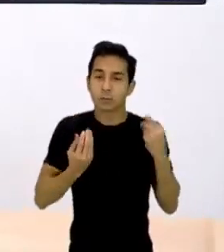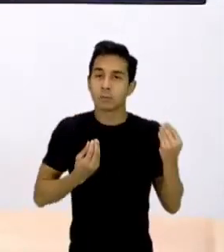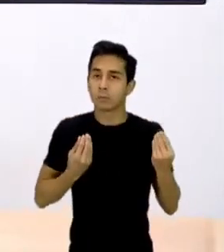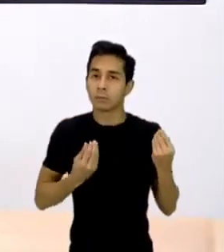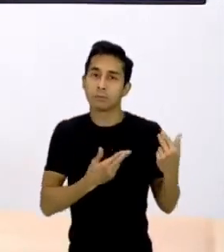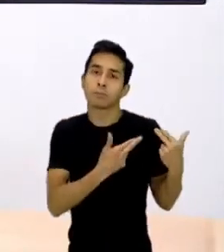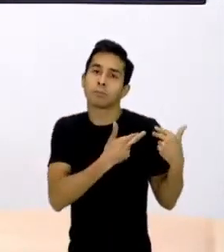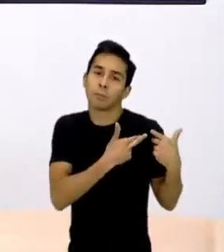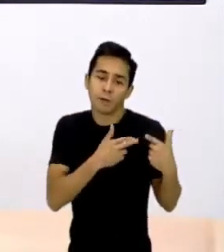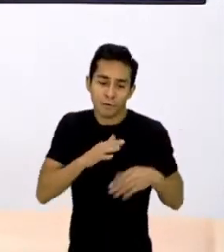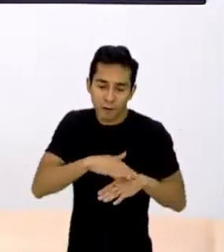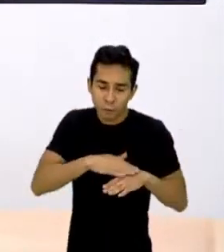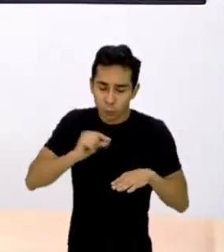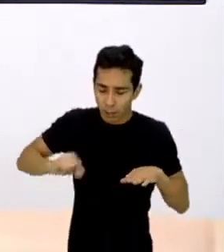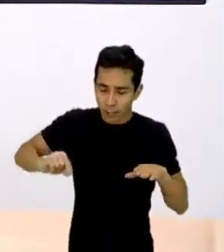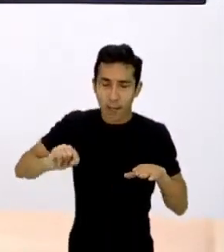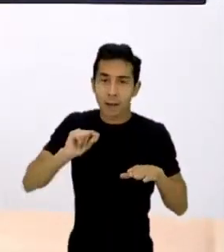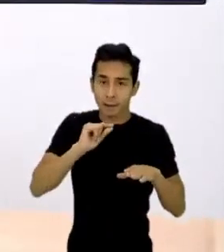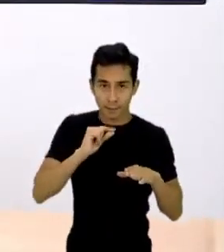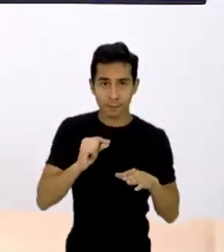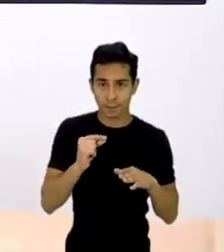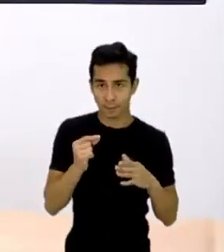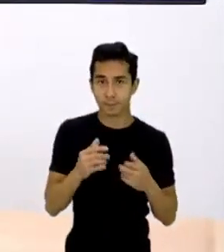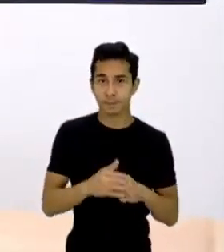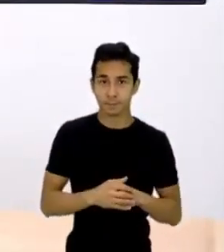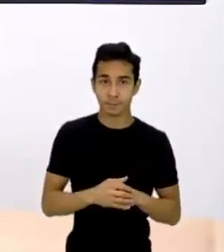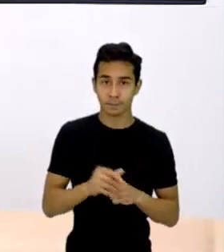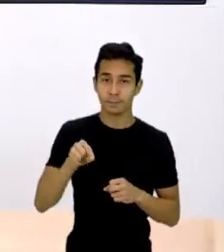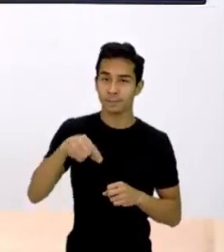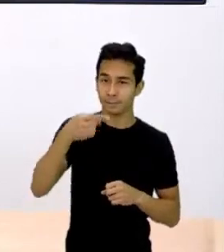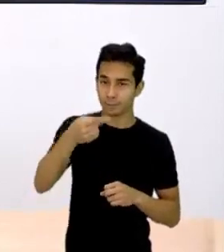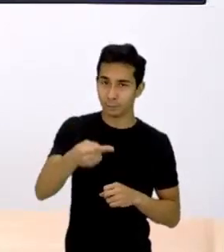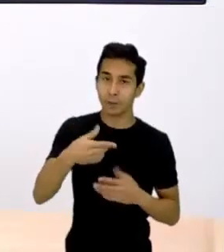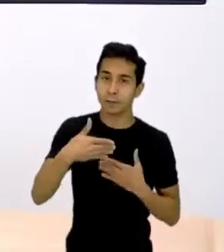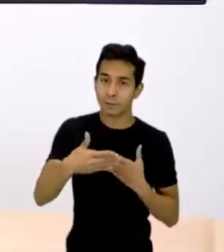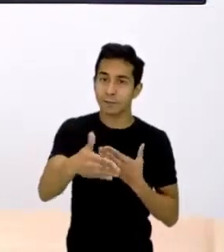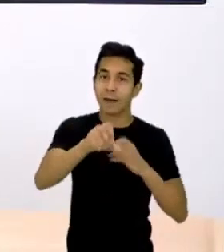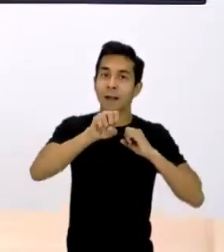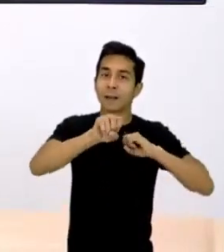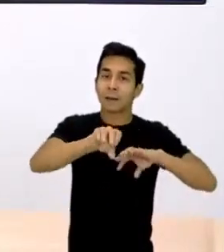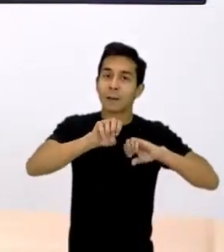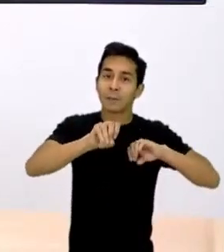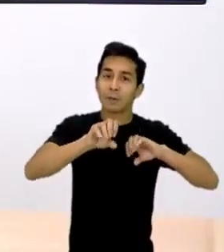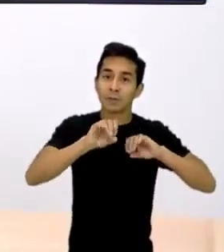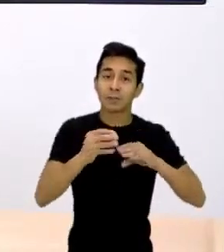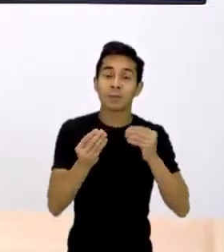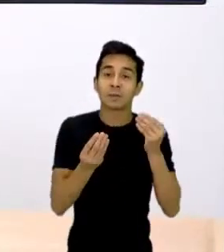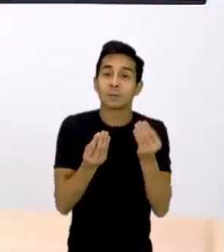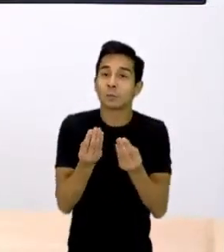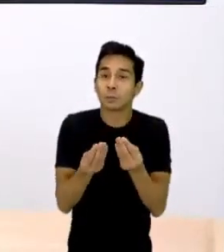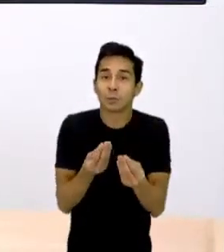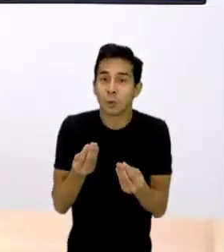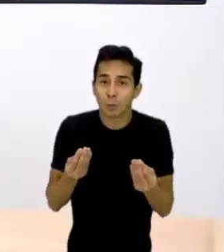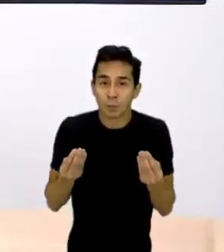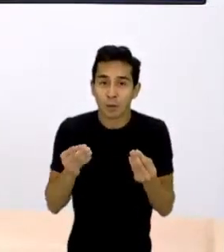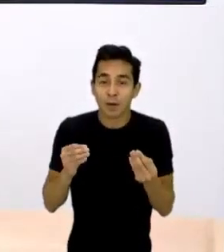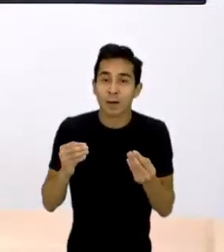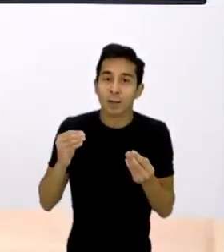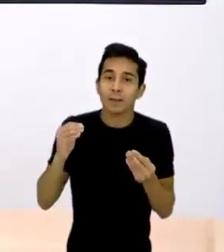está vendo agora, e logo depois vocês vão ver justamente cada